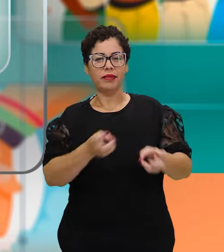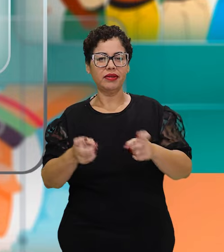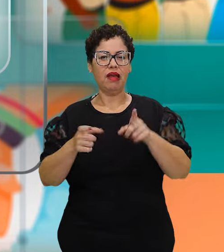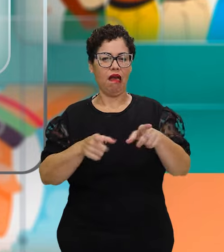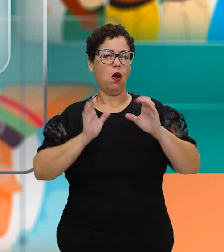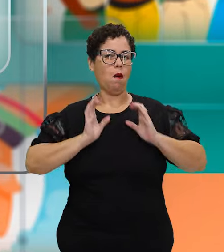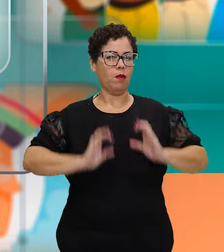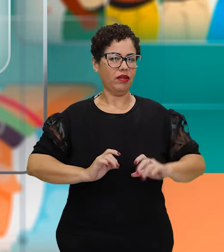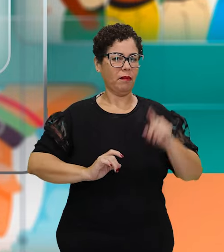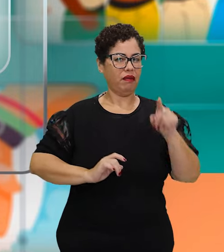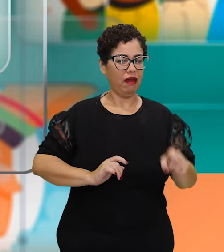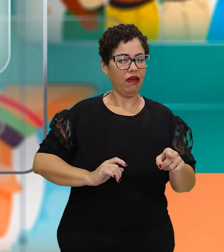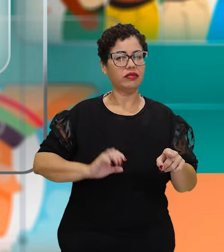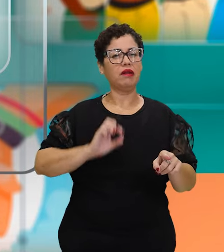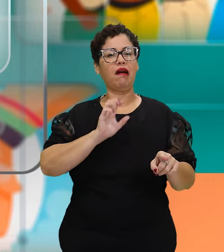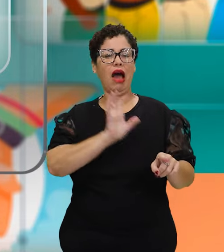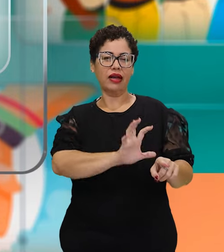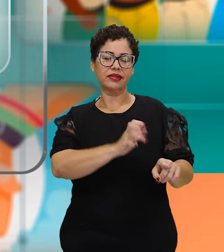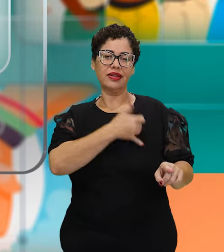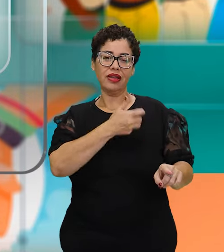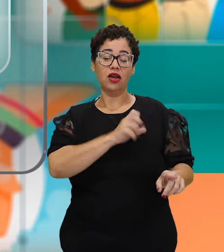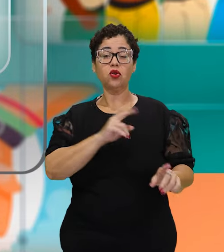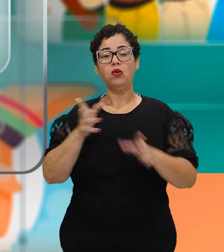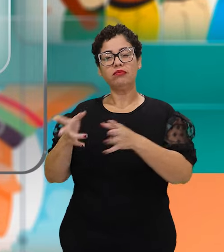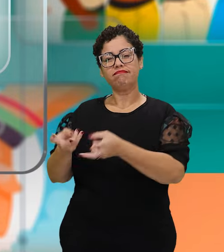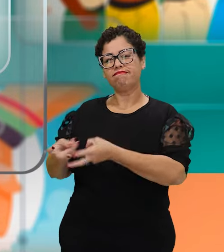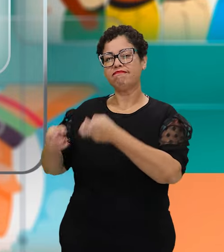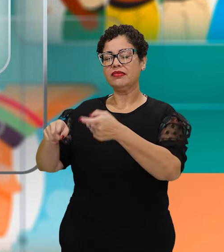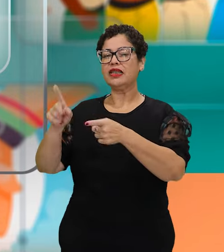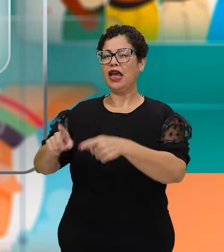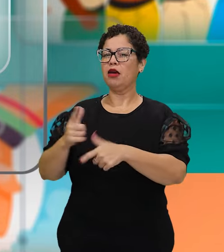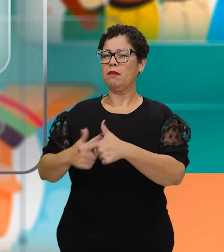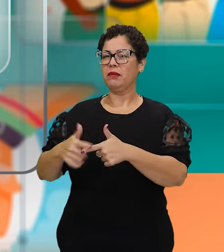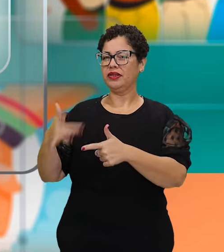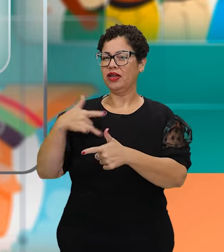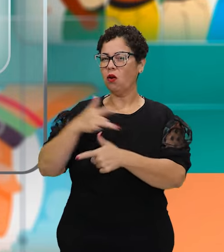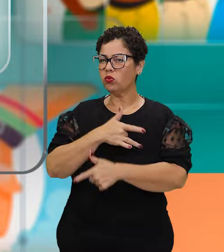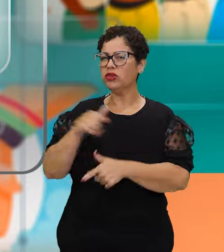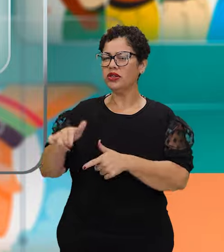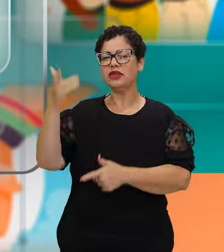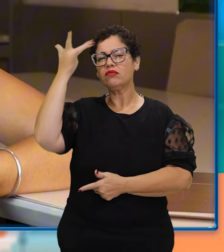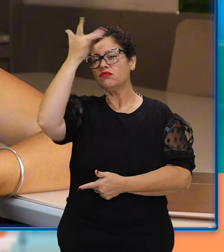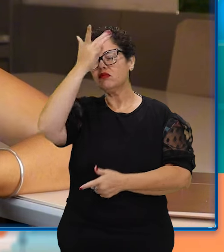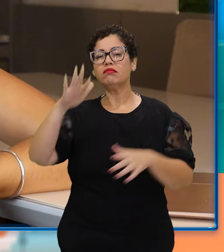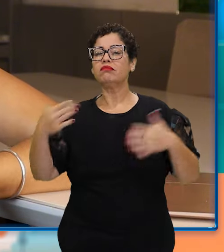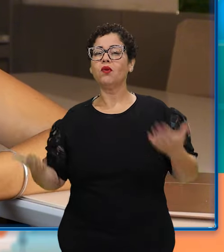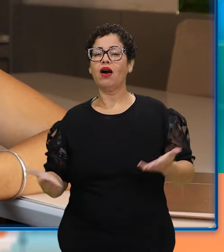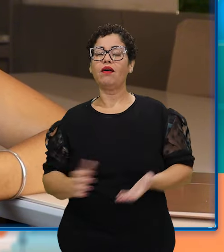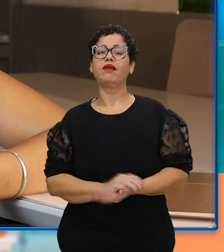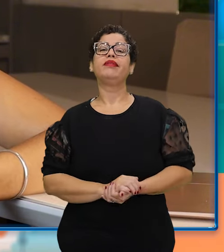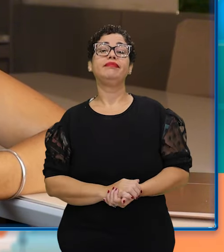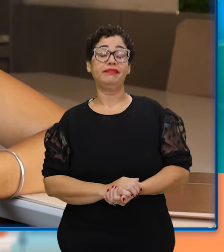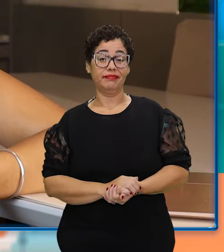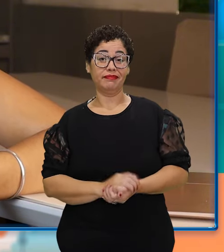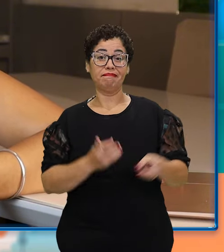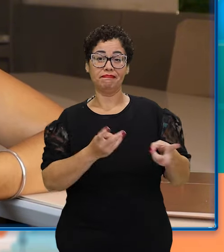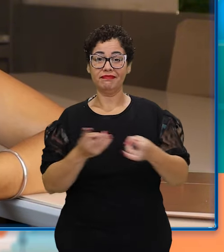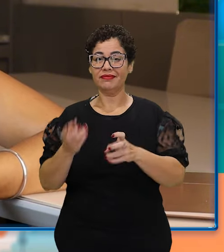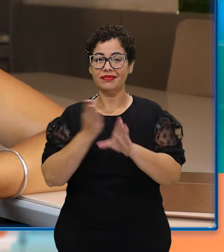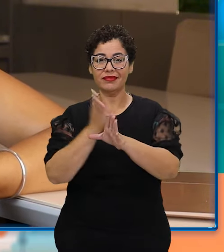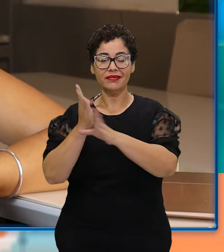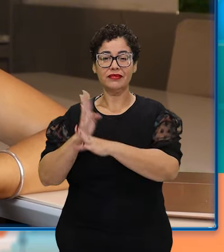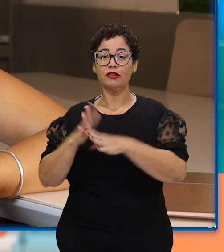entre comportamentos típicos da idade e sinais de um problema mais sério de saúde mental? Bom, para estar atento aos